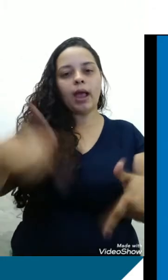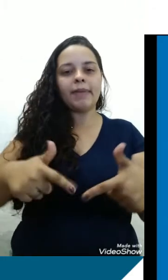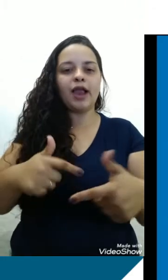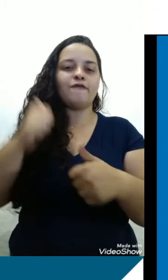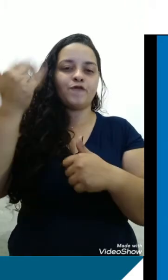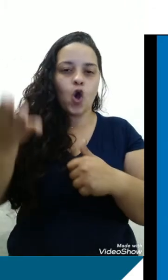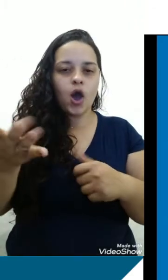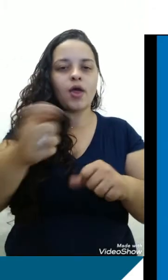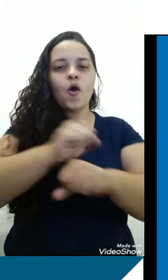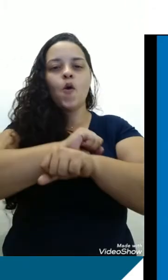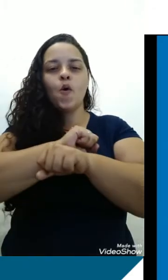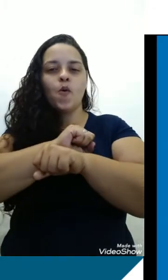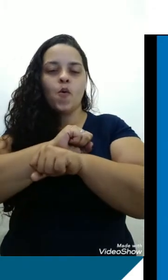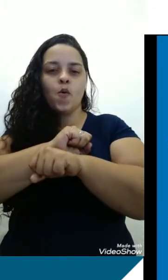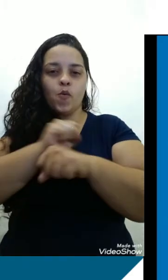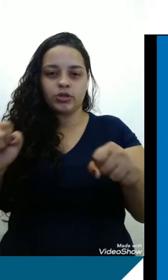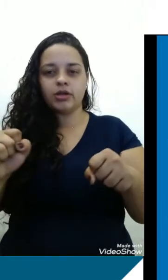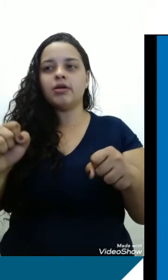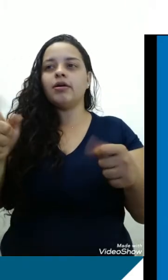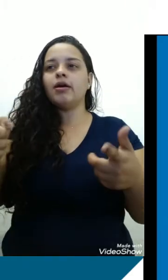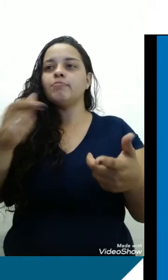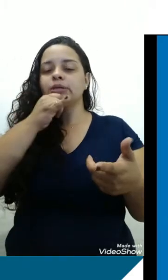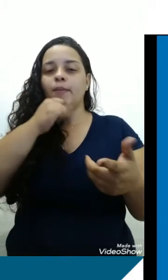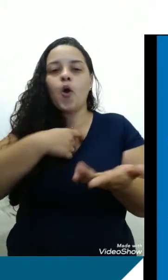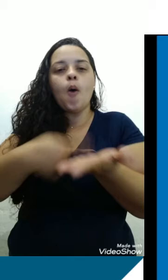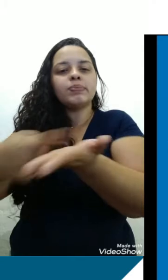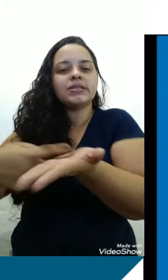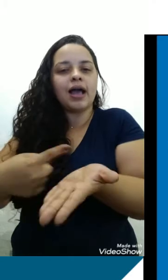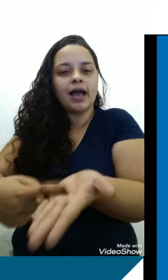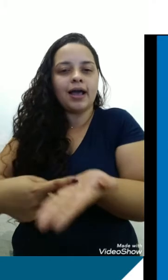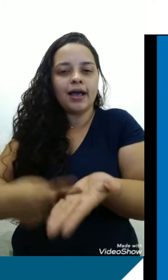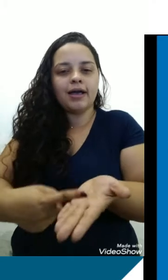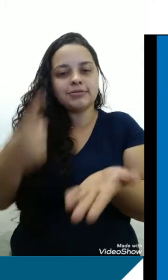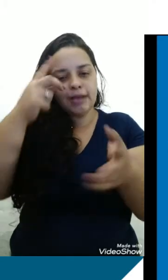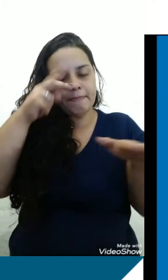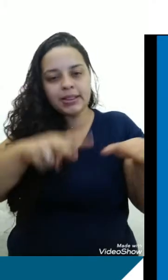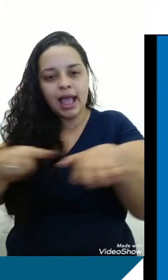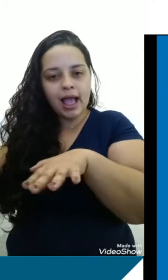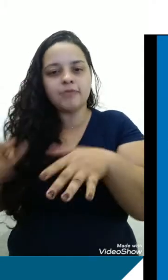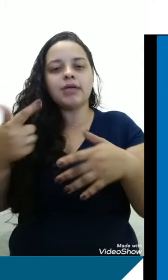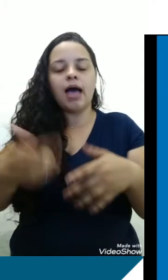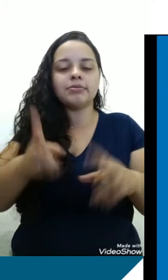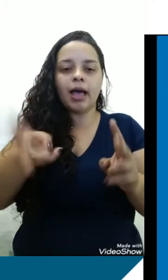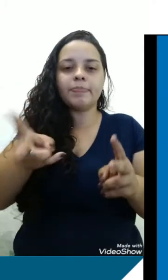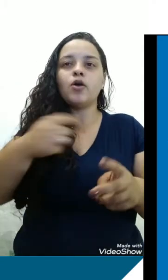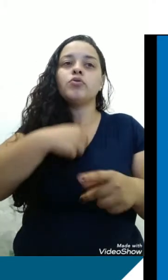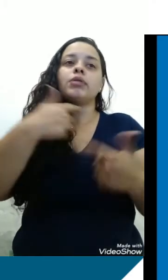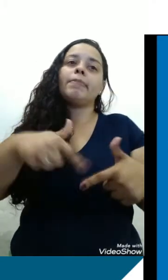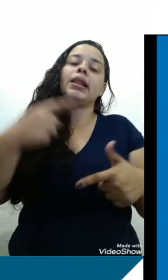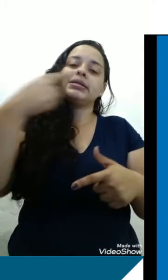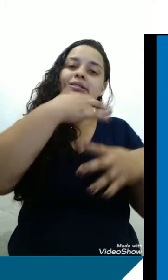né? Acordando com o seu senhor uma quantia que ele tinha que pagar semanal e vivendo na cidade tentando ganhar